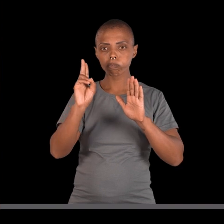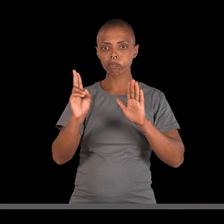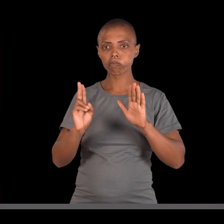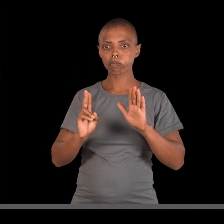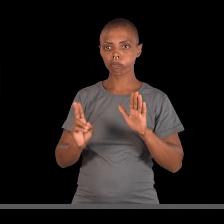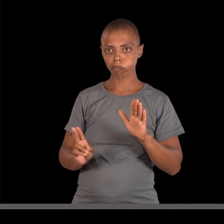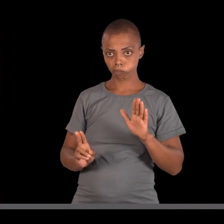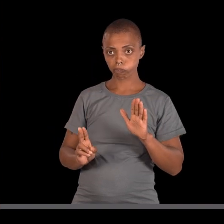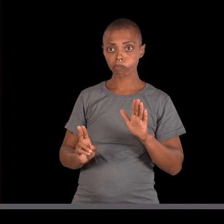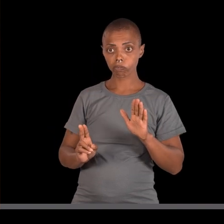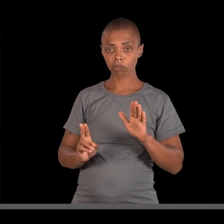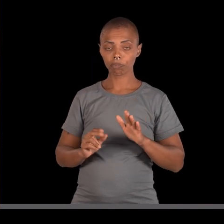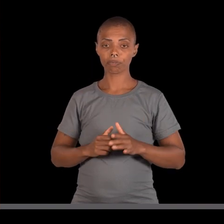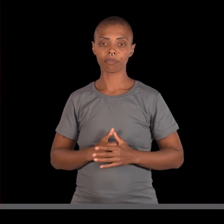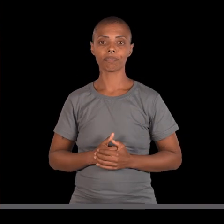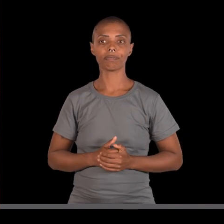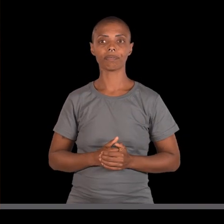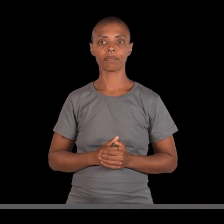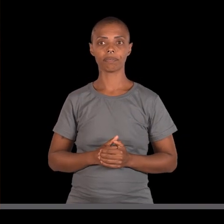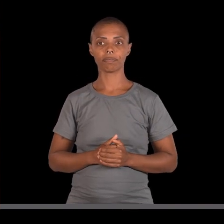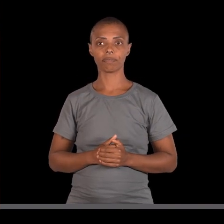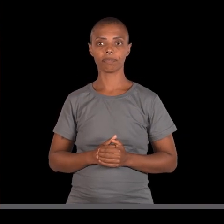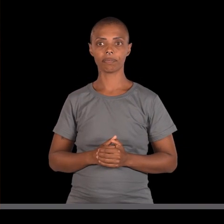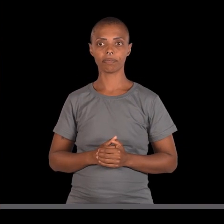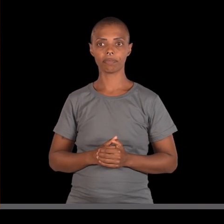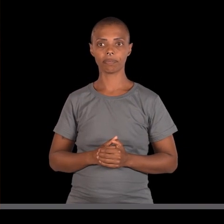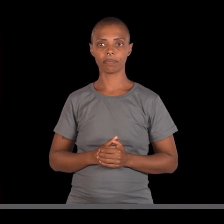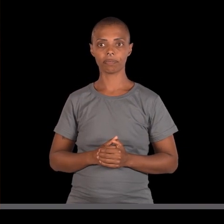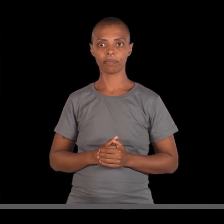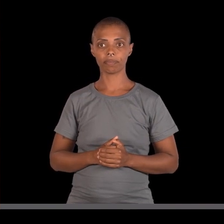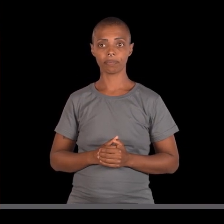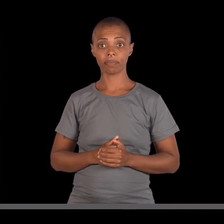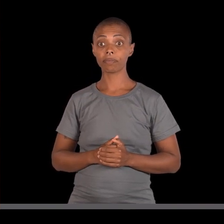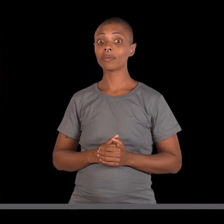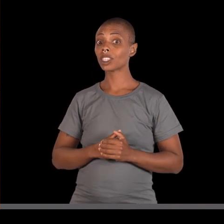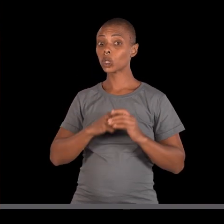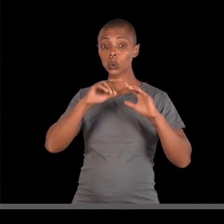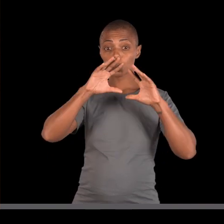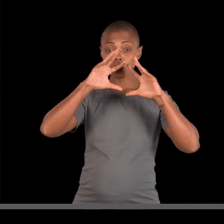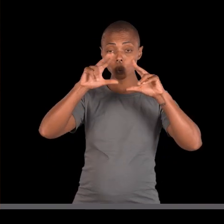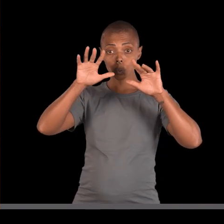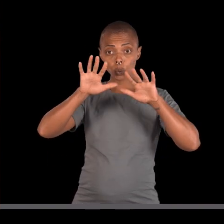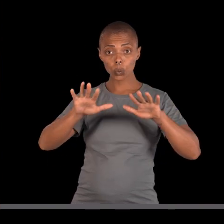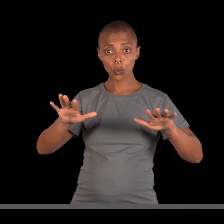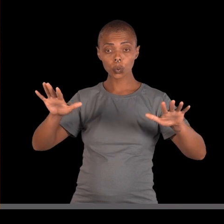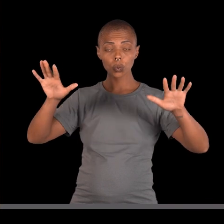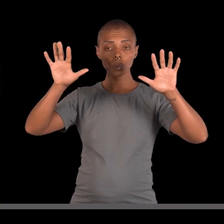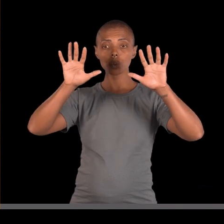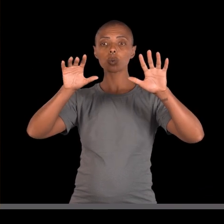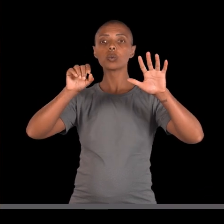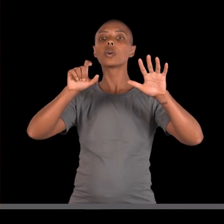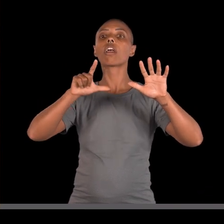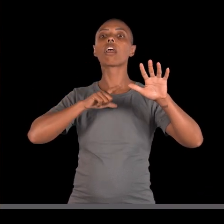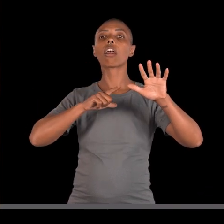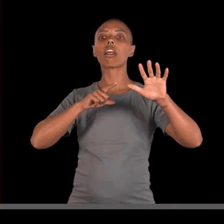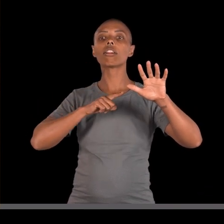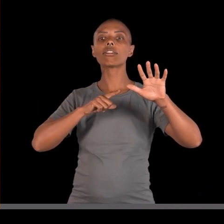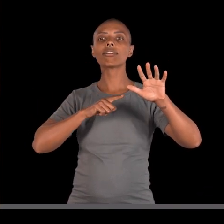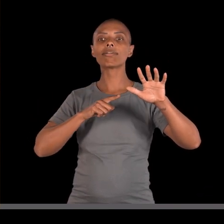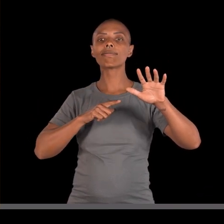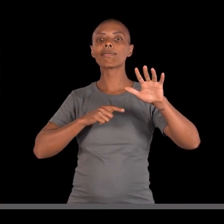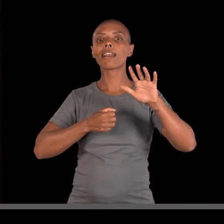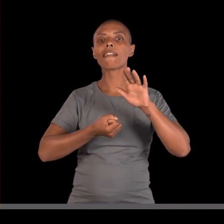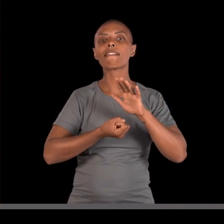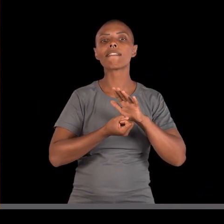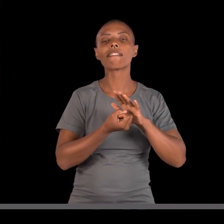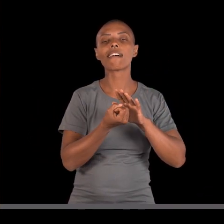do Pacífico, placa de Cocos, placa do Nazca, dos Caraíbas, sul-americana e norte-americana. E nessa